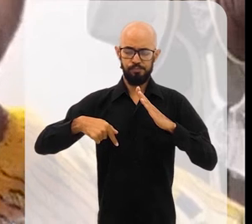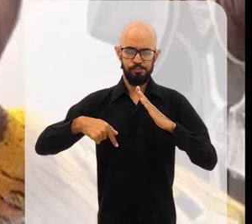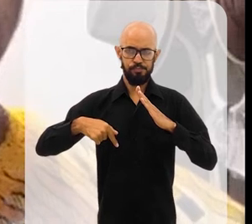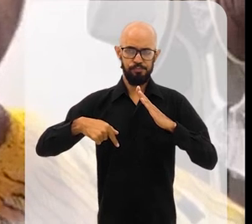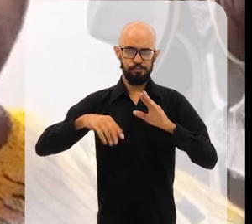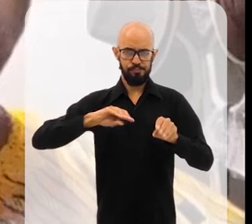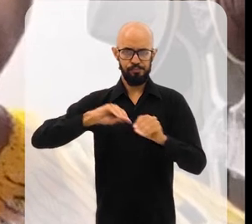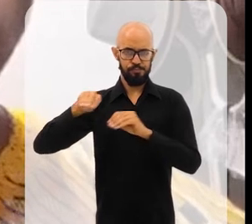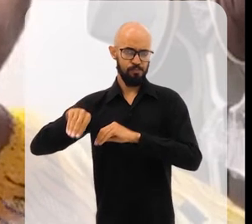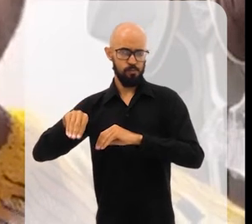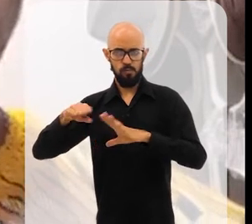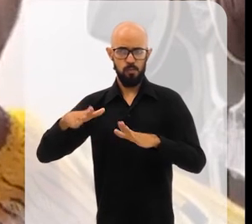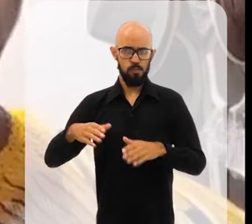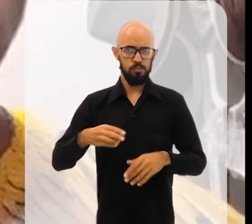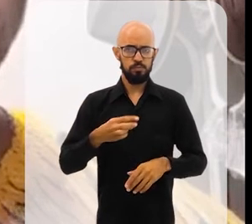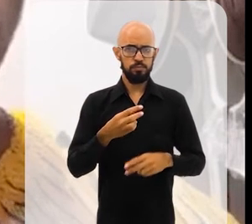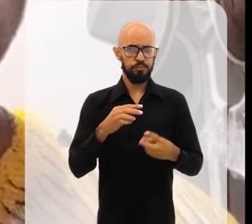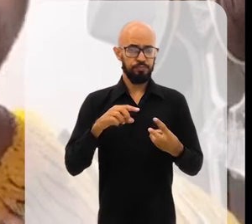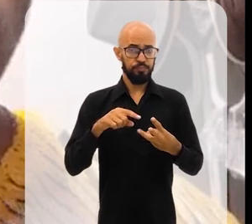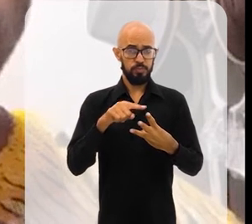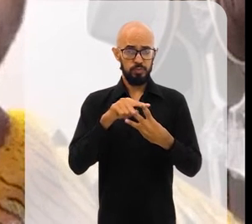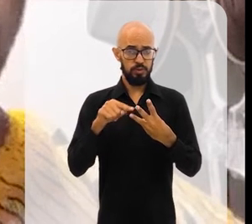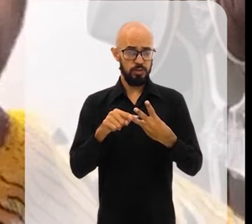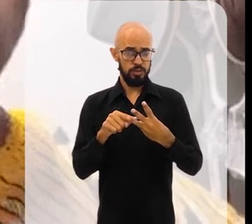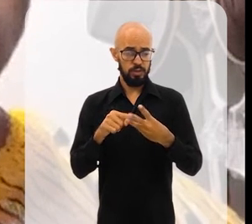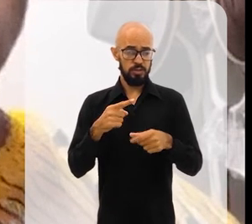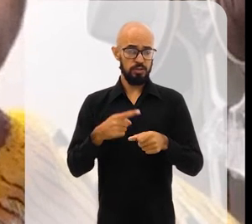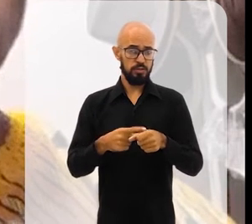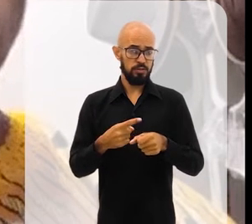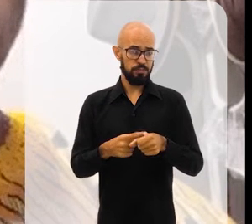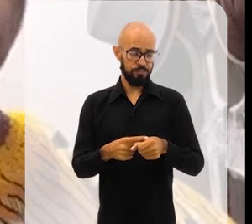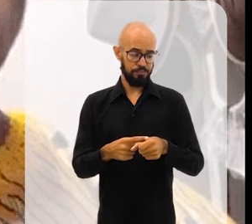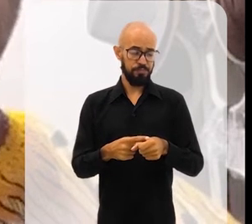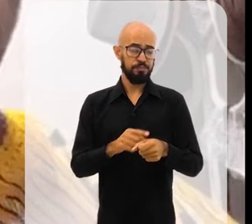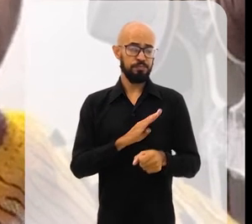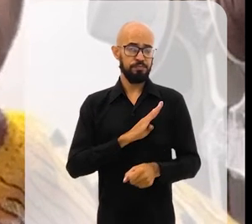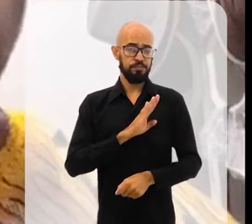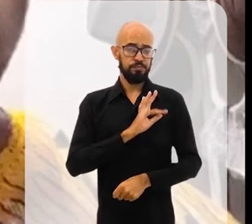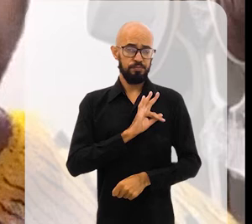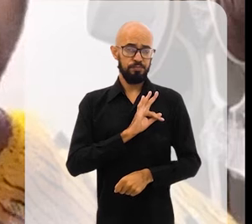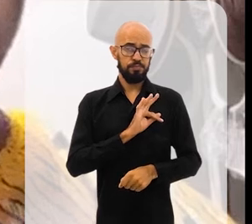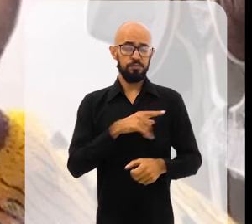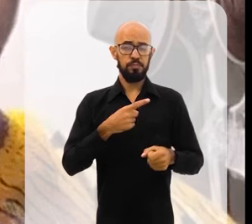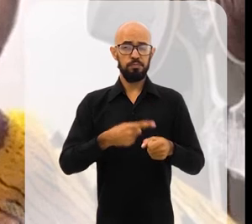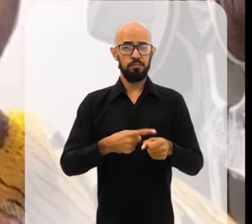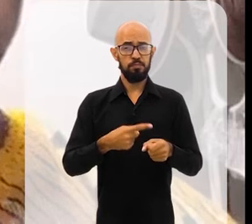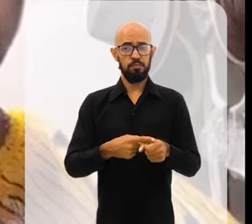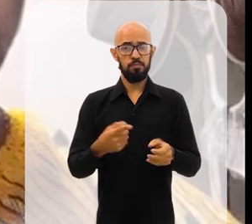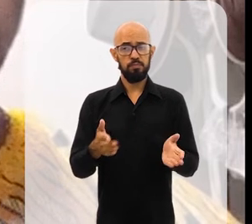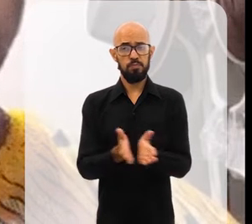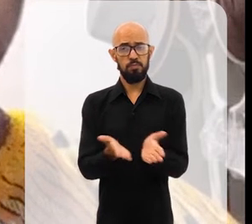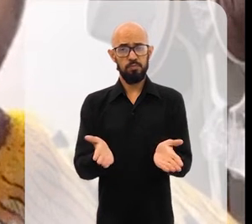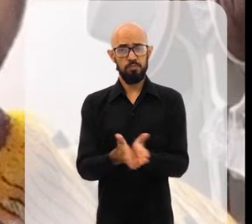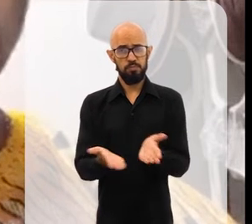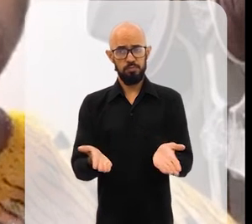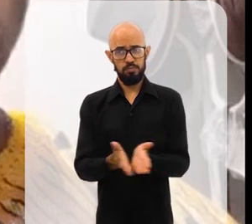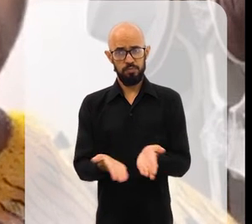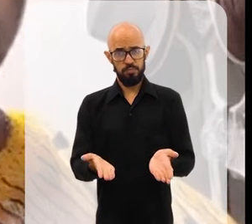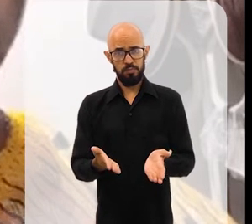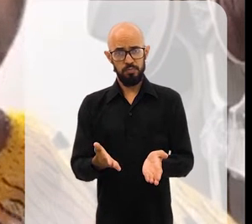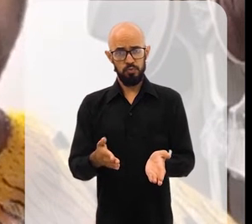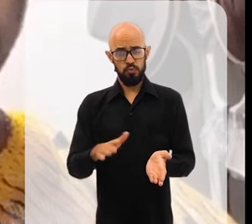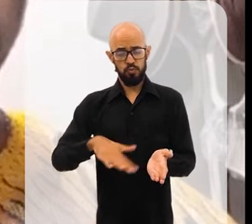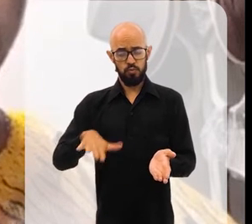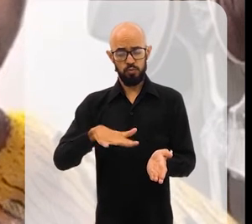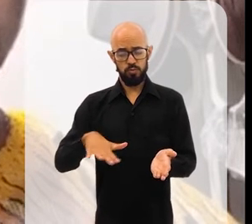Queimados. Então, só isso são 3 cidades da Baixada, 3 territórios periféricos de uma